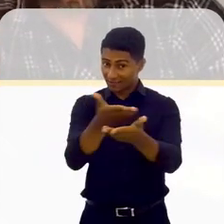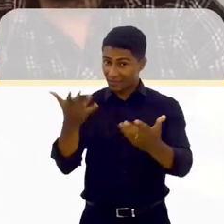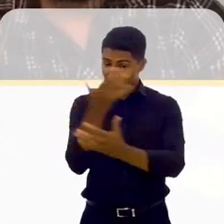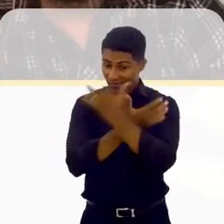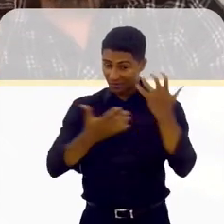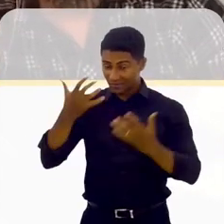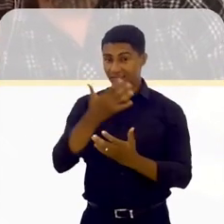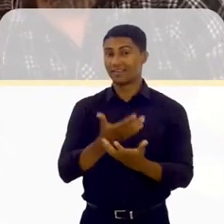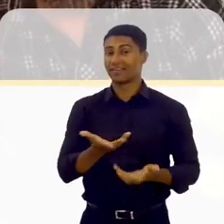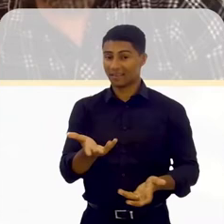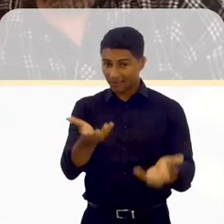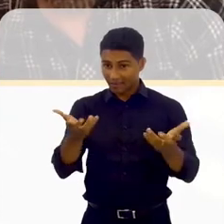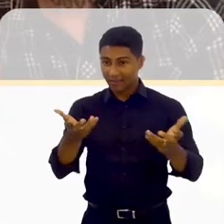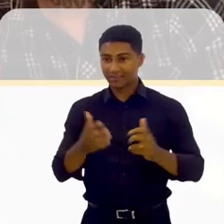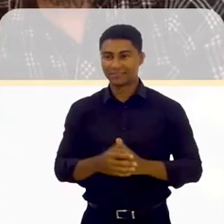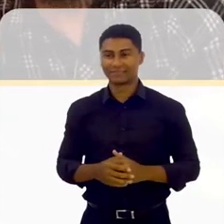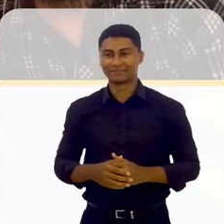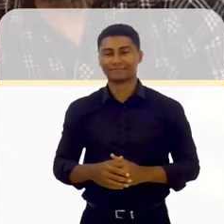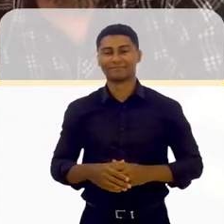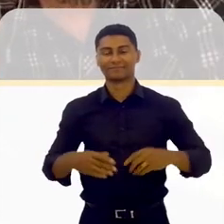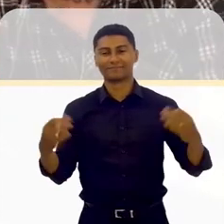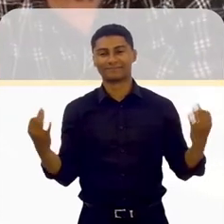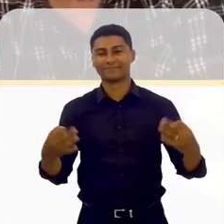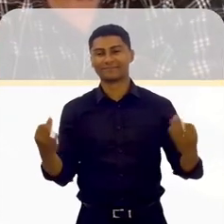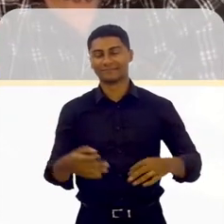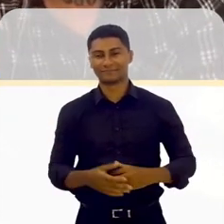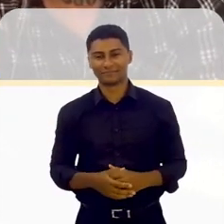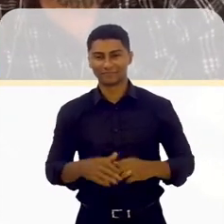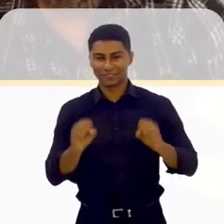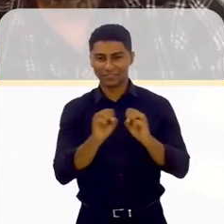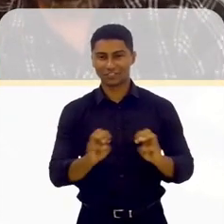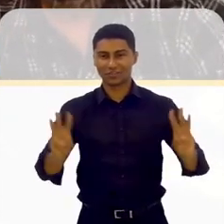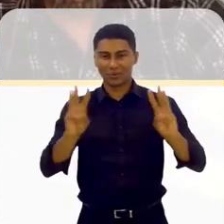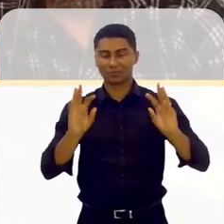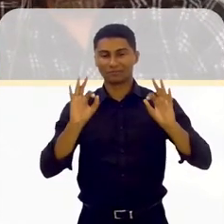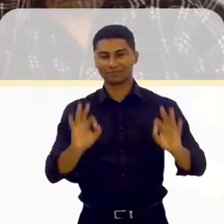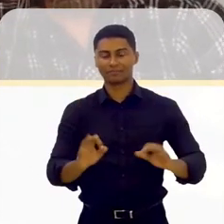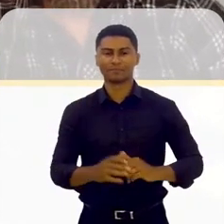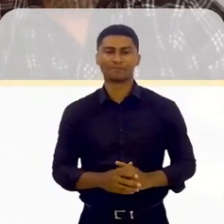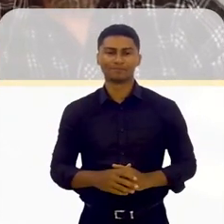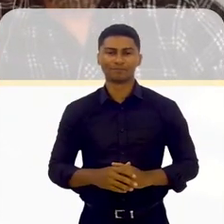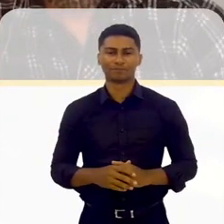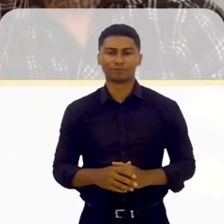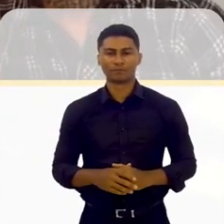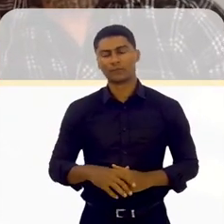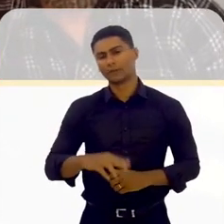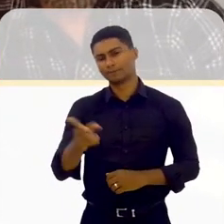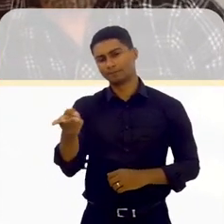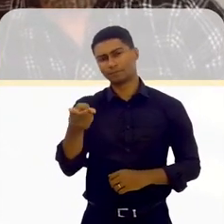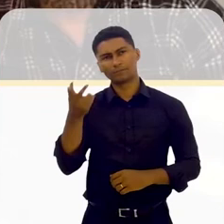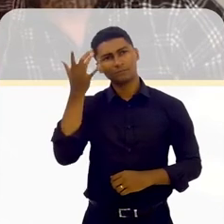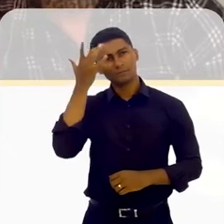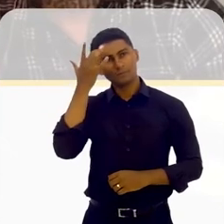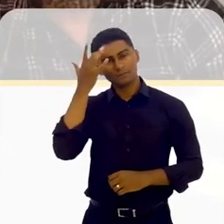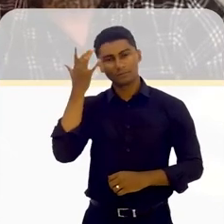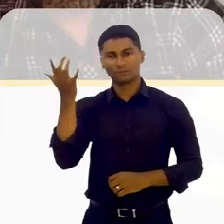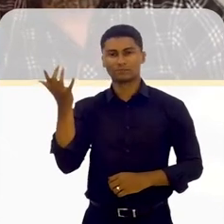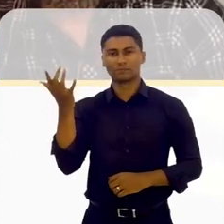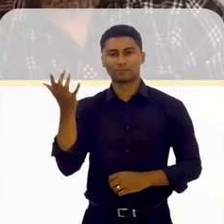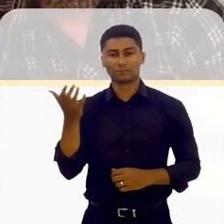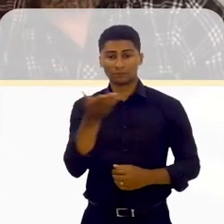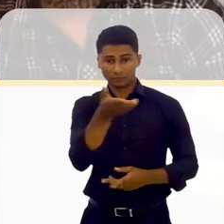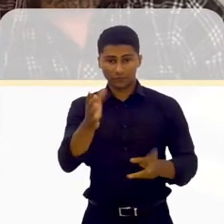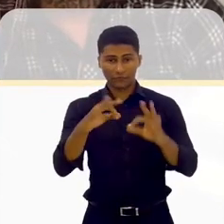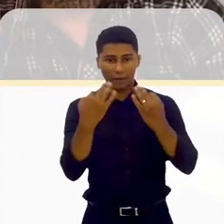hein? Perfeita. Completa, Vamos show em completíssima. tudo. Um show em tudo. Vocês acham que vocês são uma inspiração